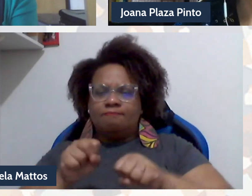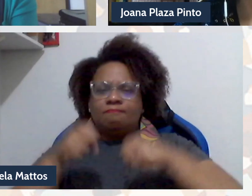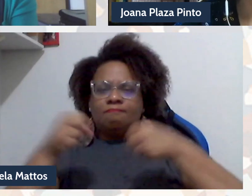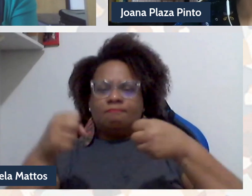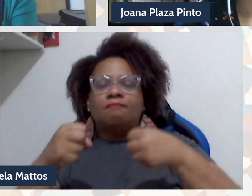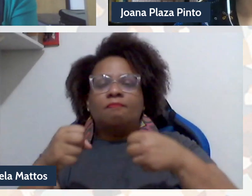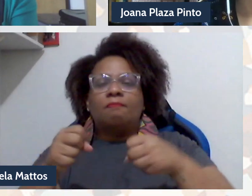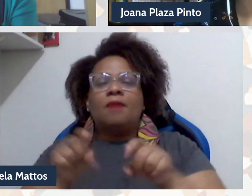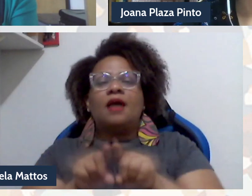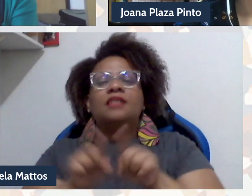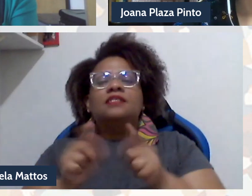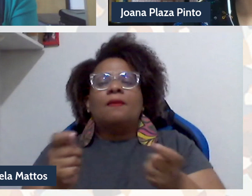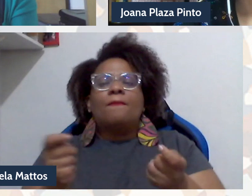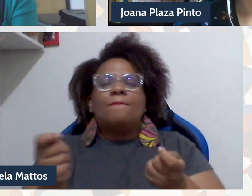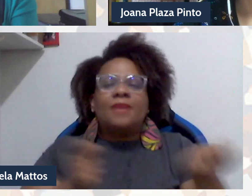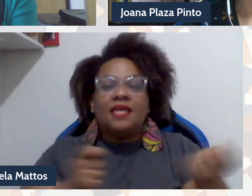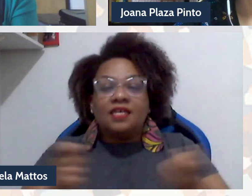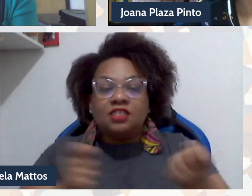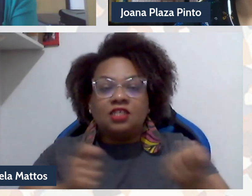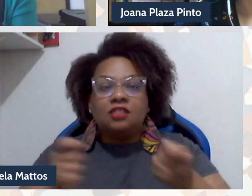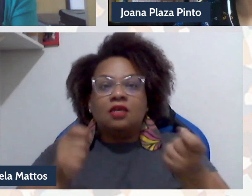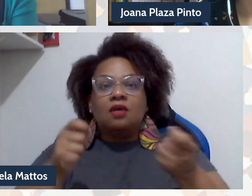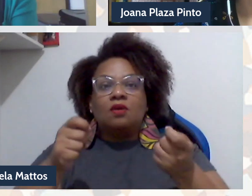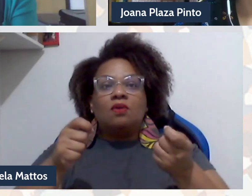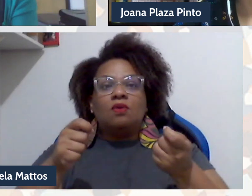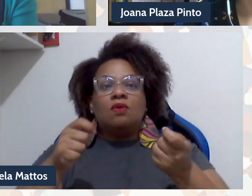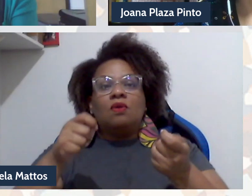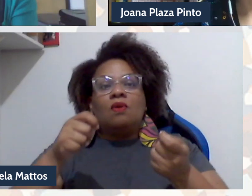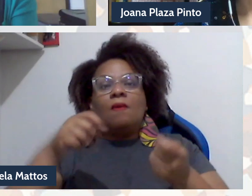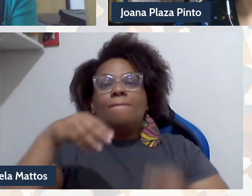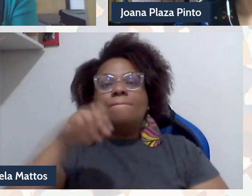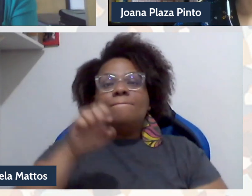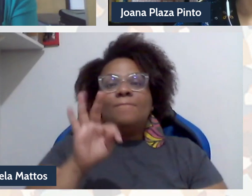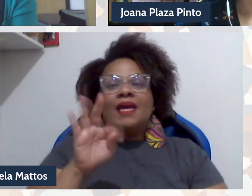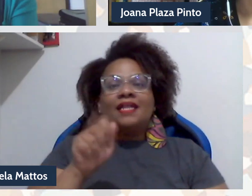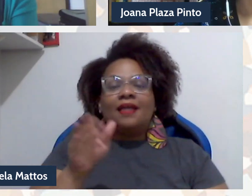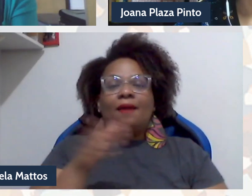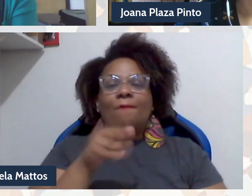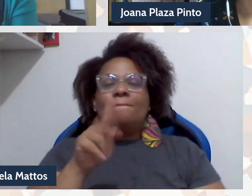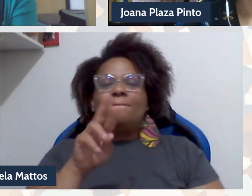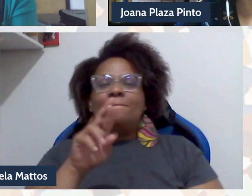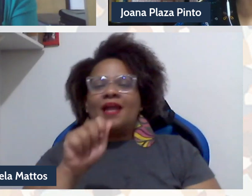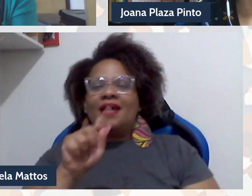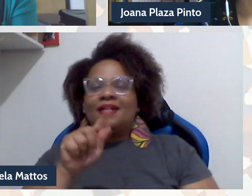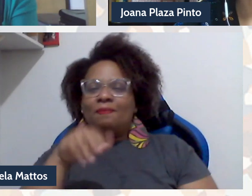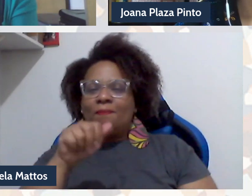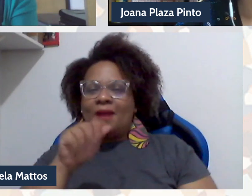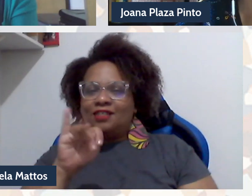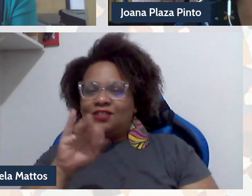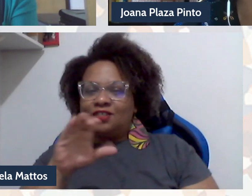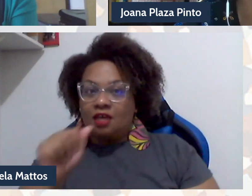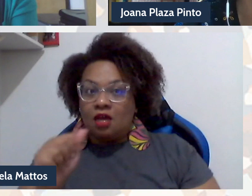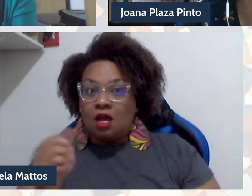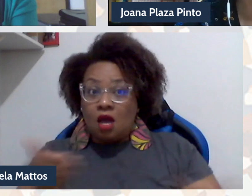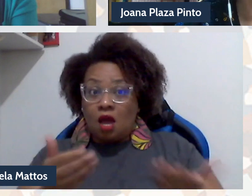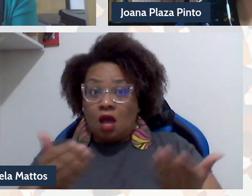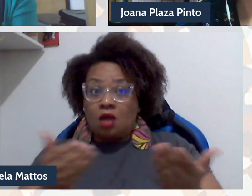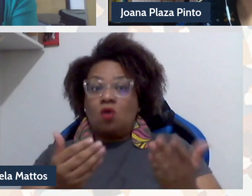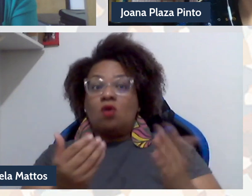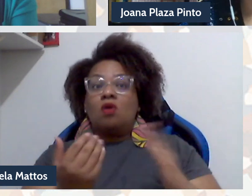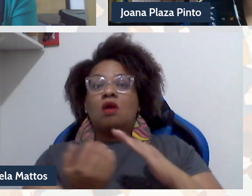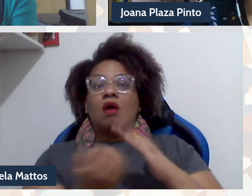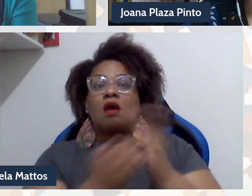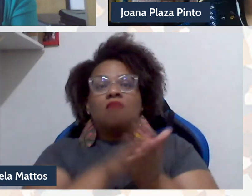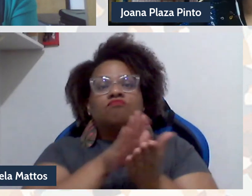metapragmática, mediação, semiótica e subjetivação. Atualmente é editora do periódico Signótica,